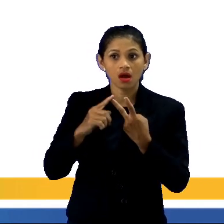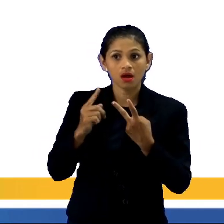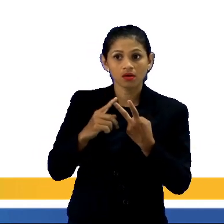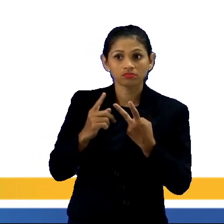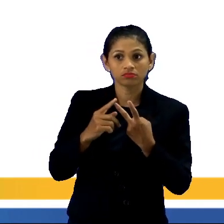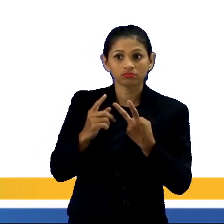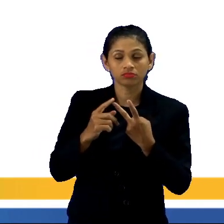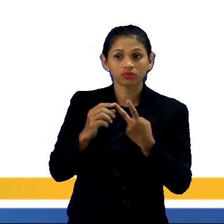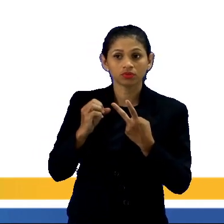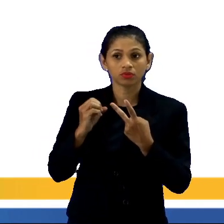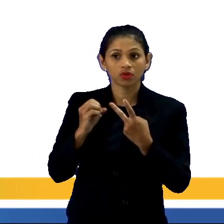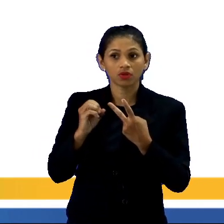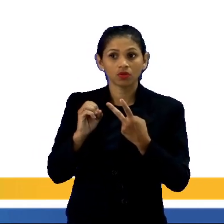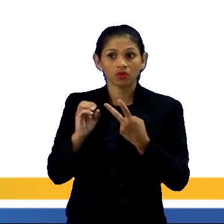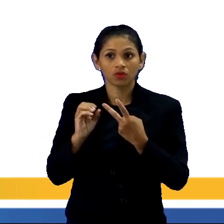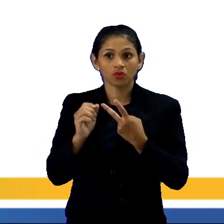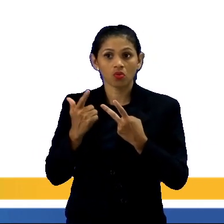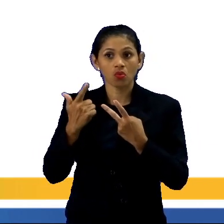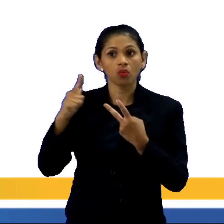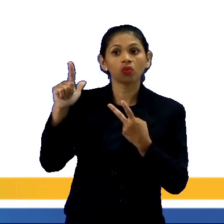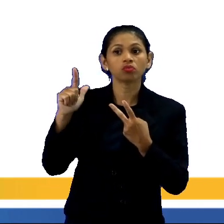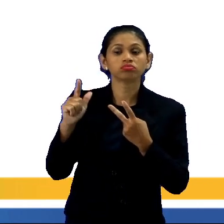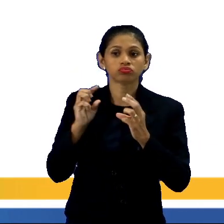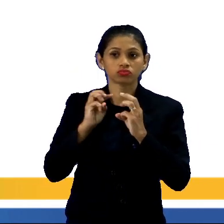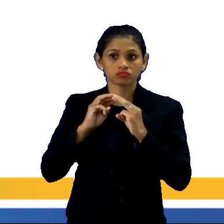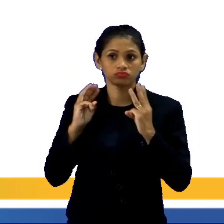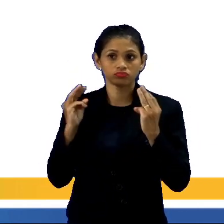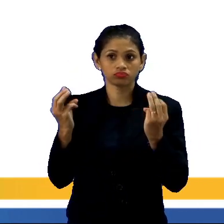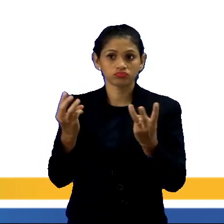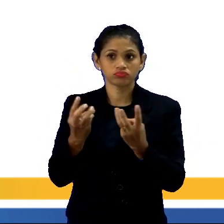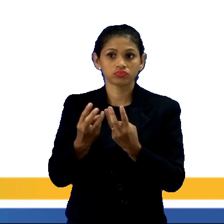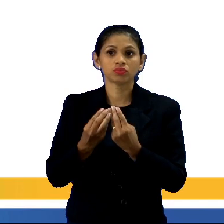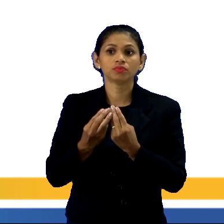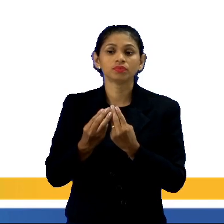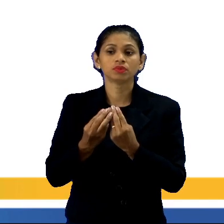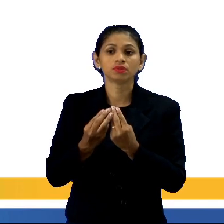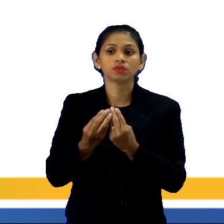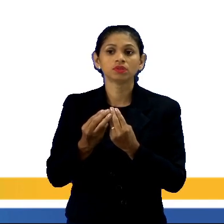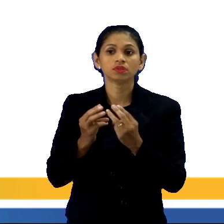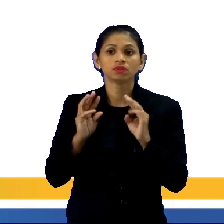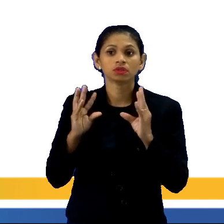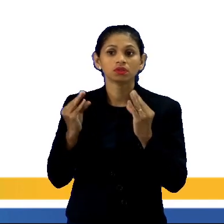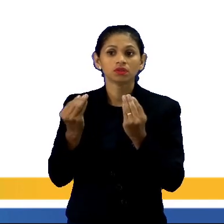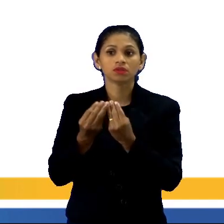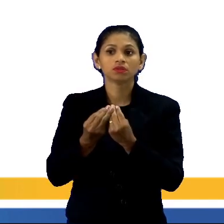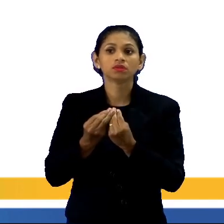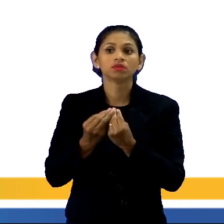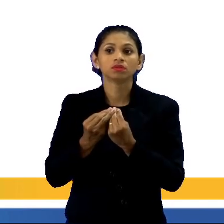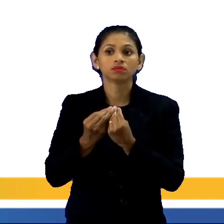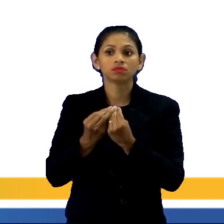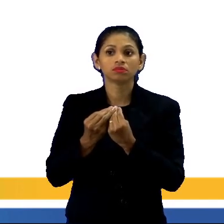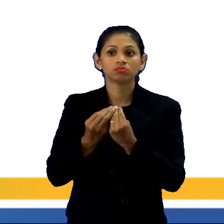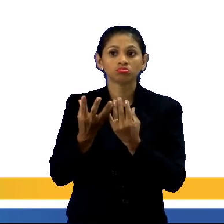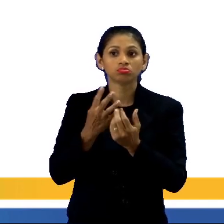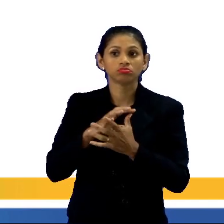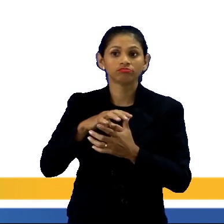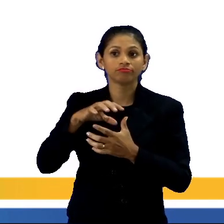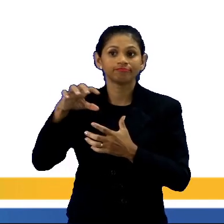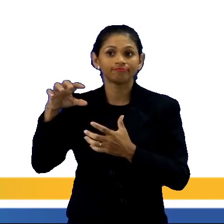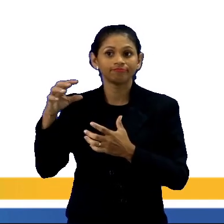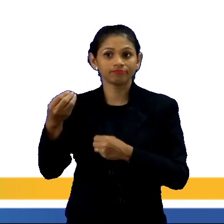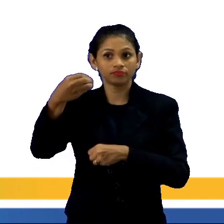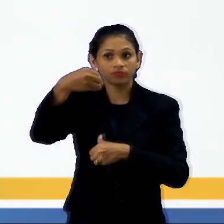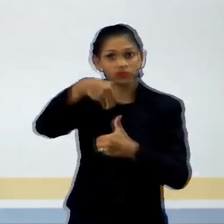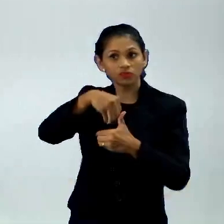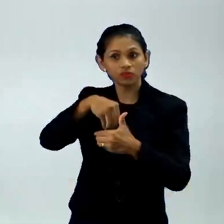para fora do corpo, como é o caso aí das glândulas sebáceas, das glândulas sudoríparas, das lacrimais e até das